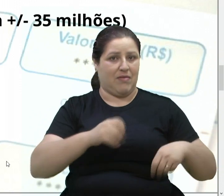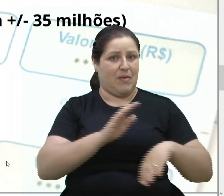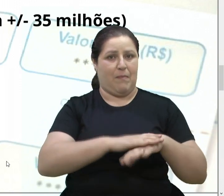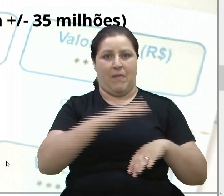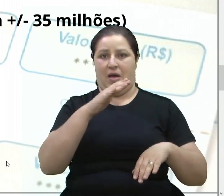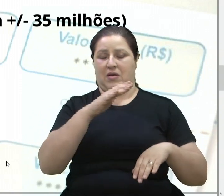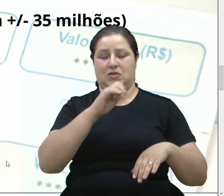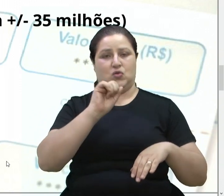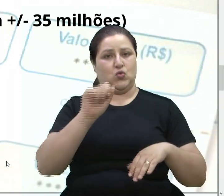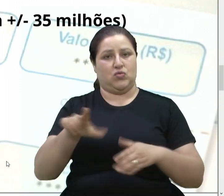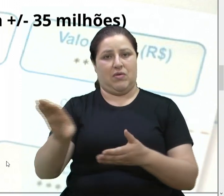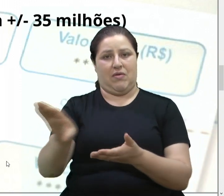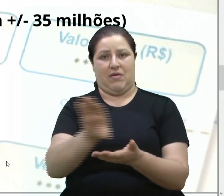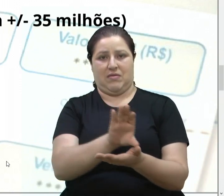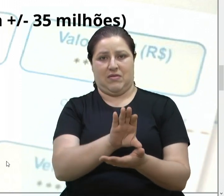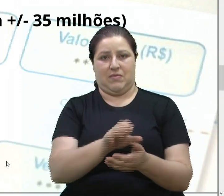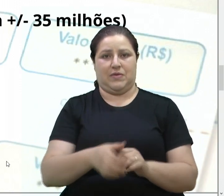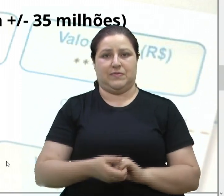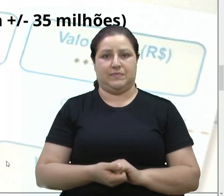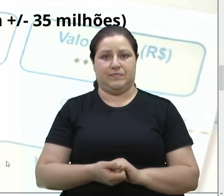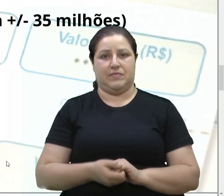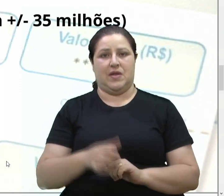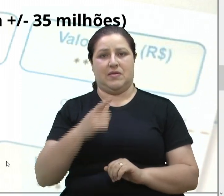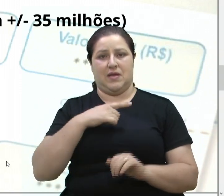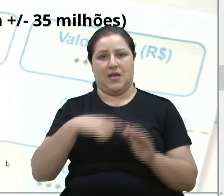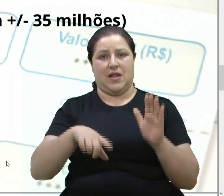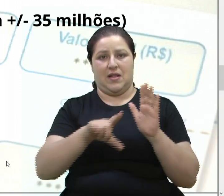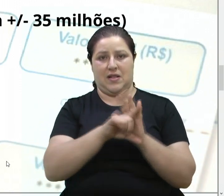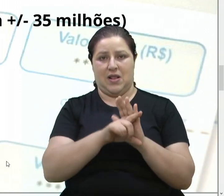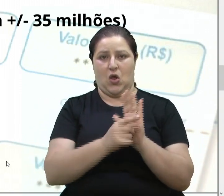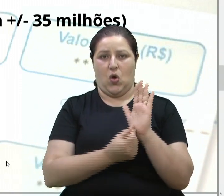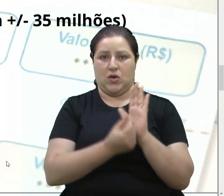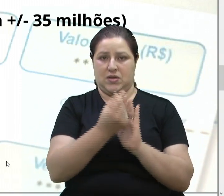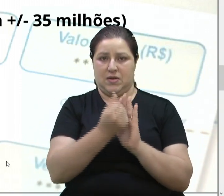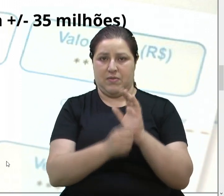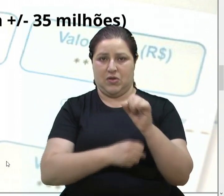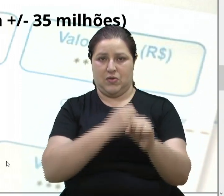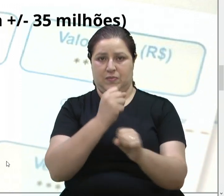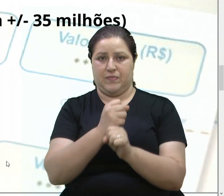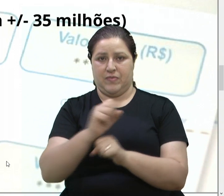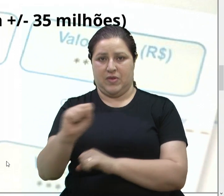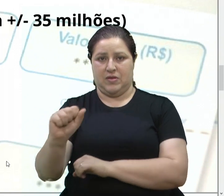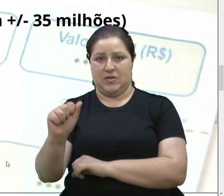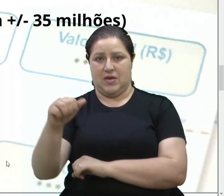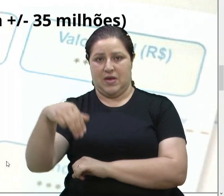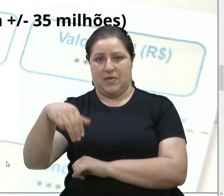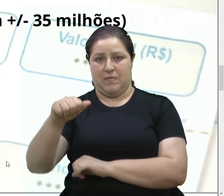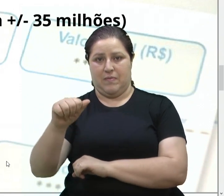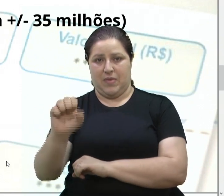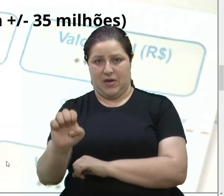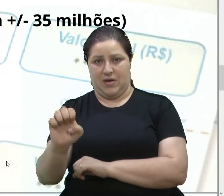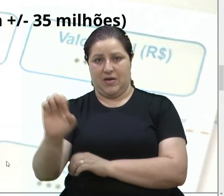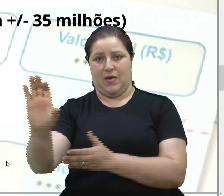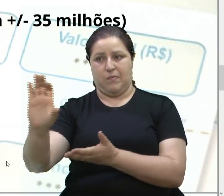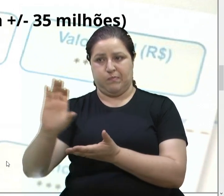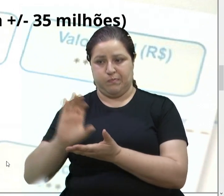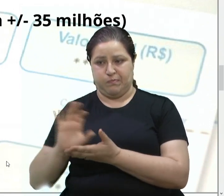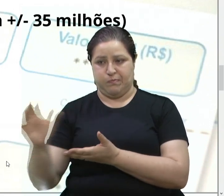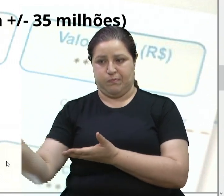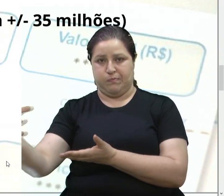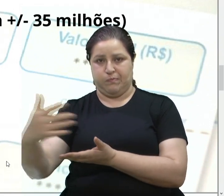Segundo a lei de orçamento anual, o SAMAI irá arrecadar cerca de 60 milhões com